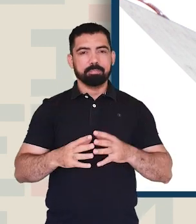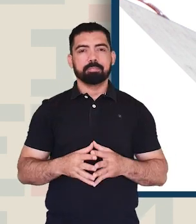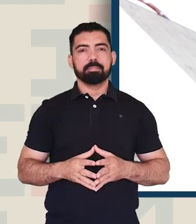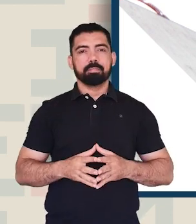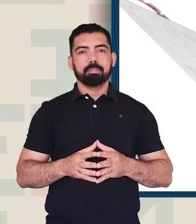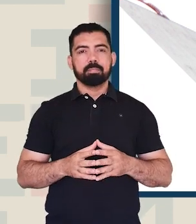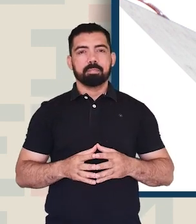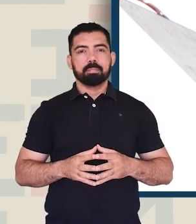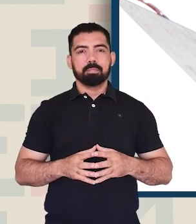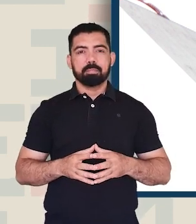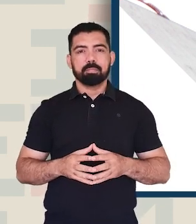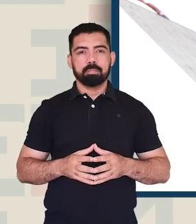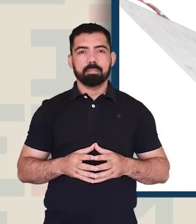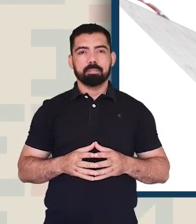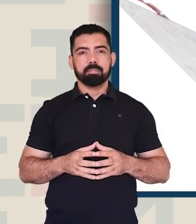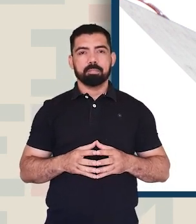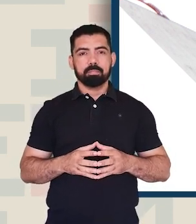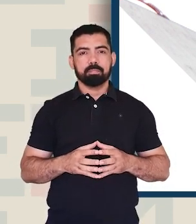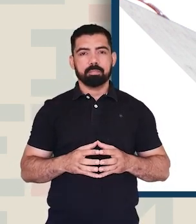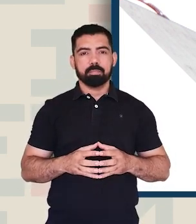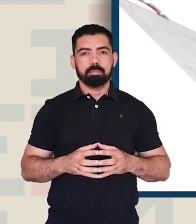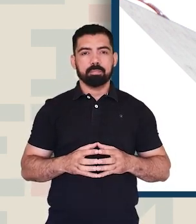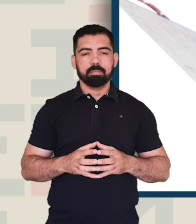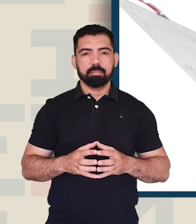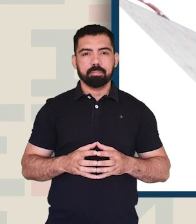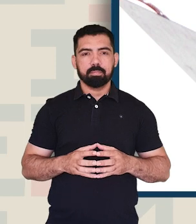alguma música com essa progressão.